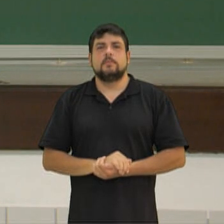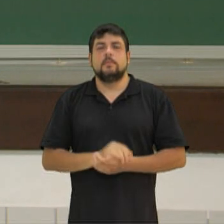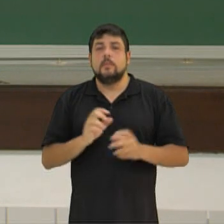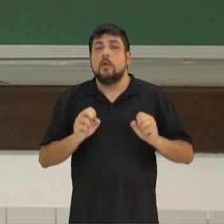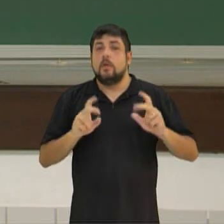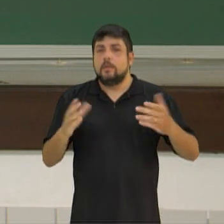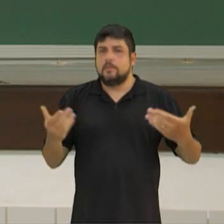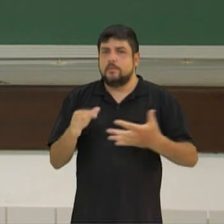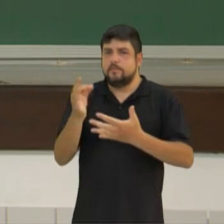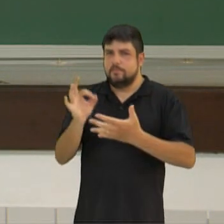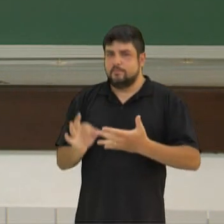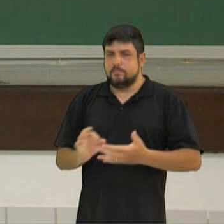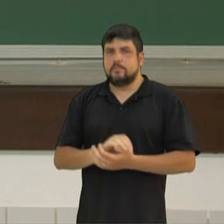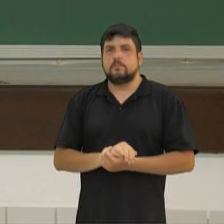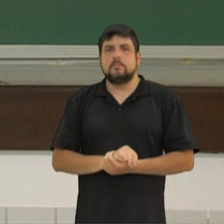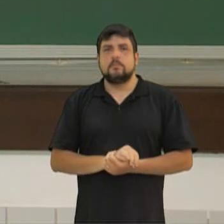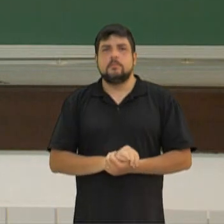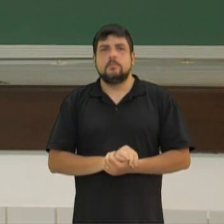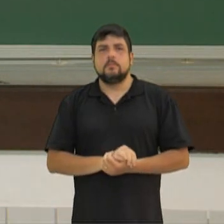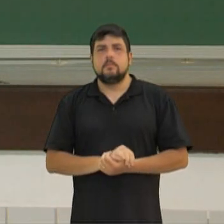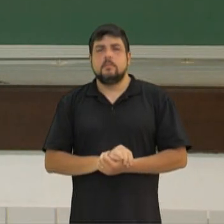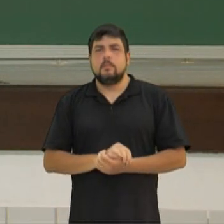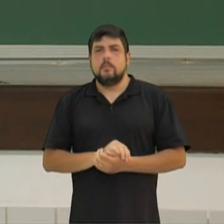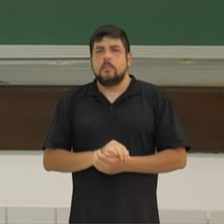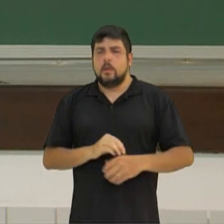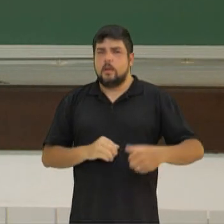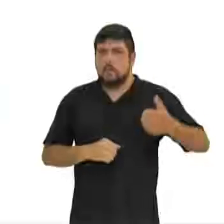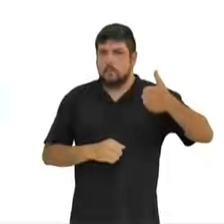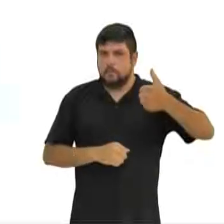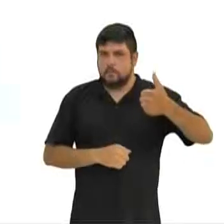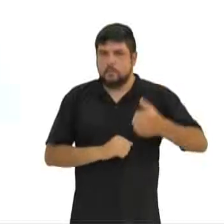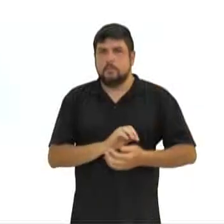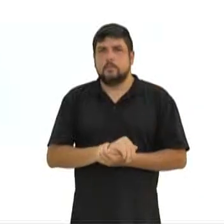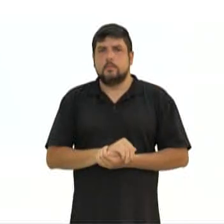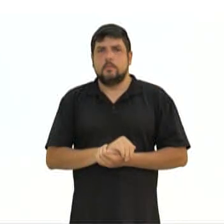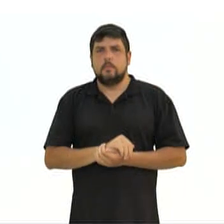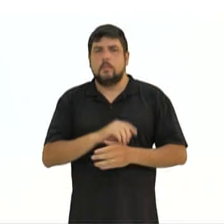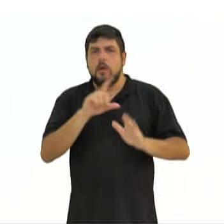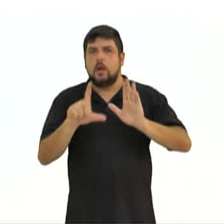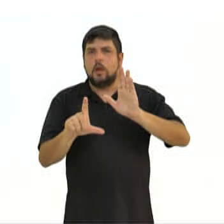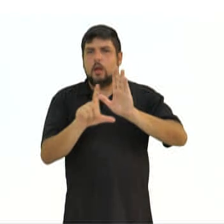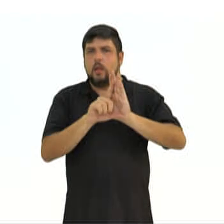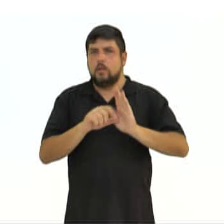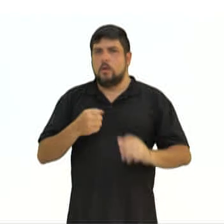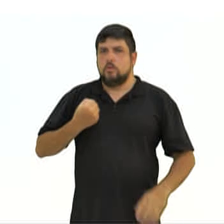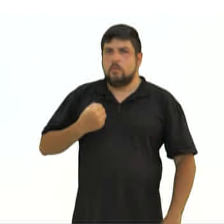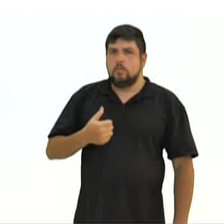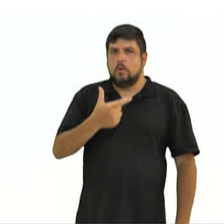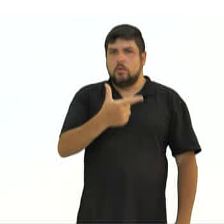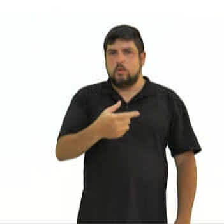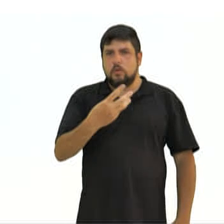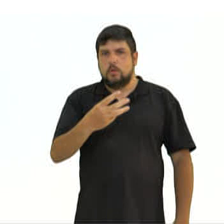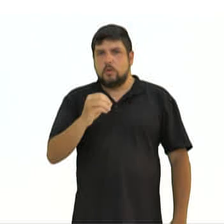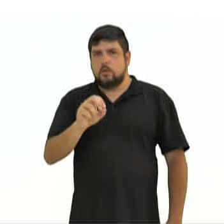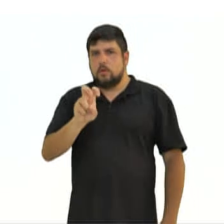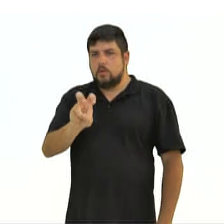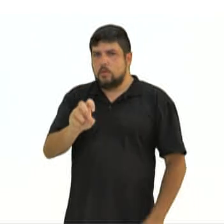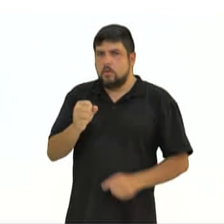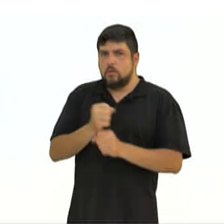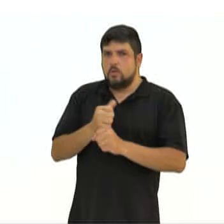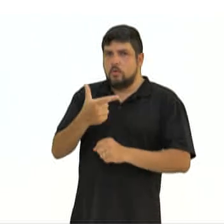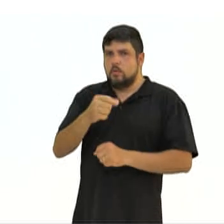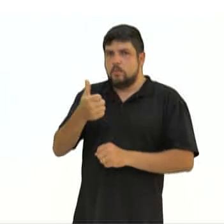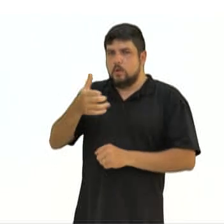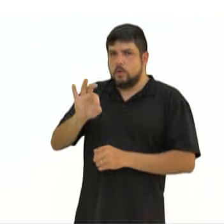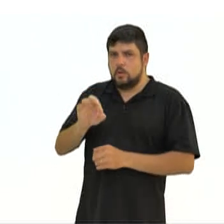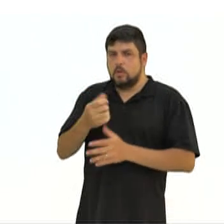Vamos para a correção? Olha só, a primeira frase diz assim, ó, a Lei Federal número 12.305 de 2010 instituiu